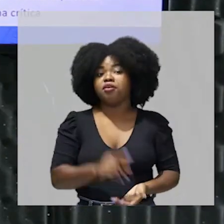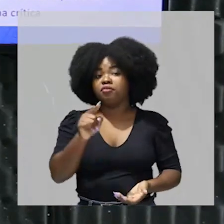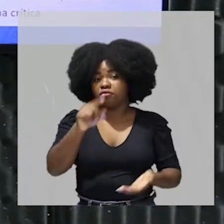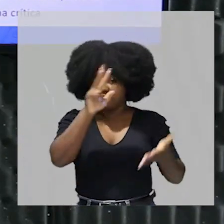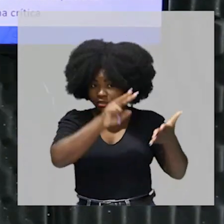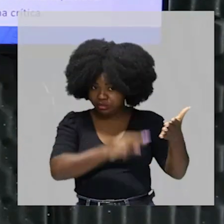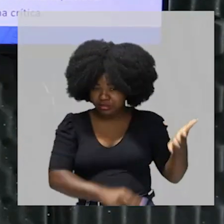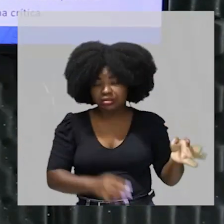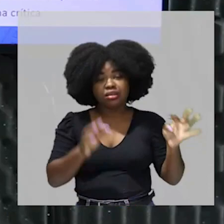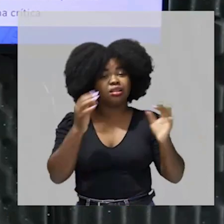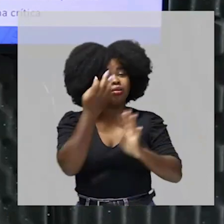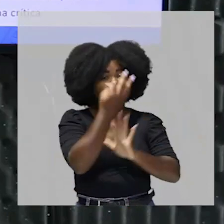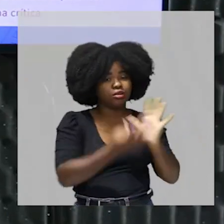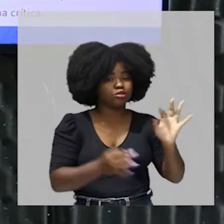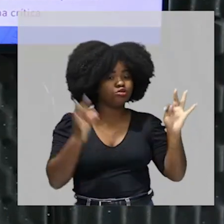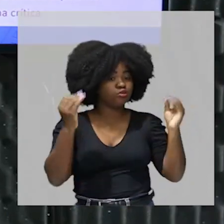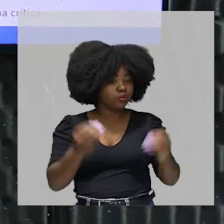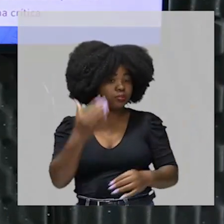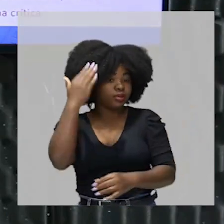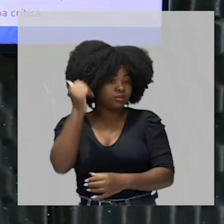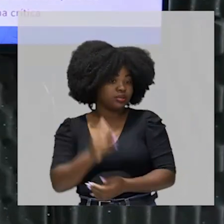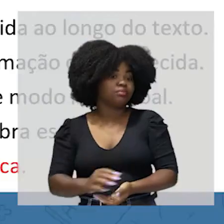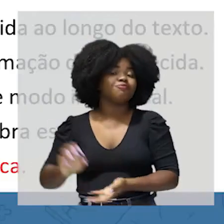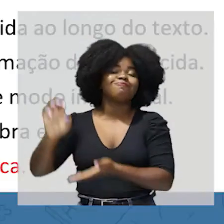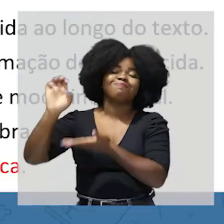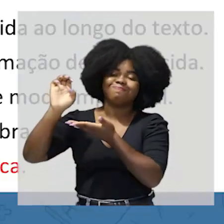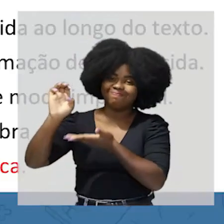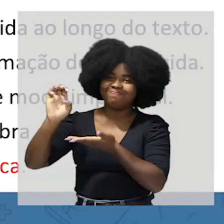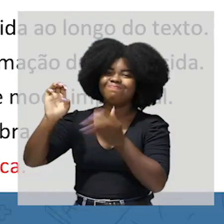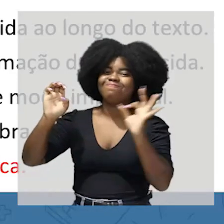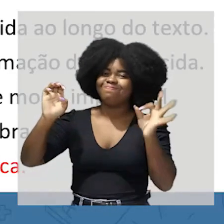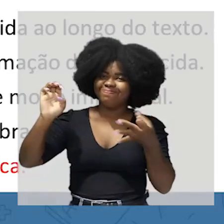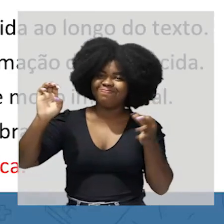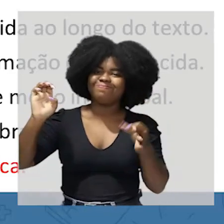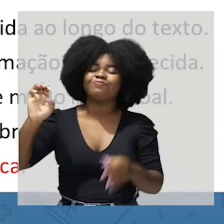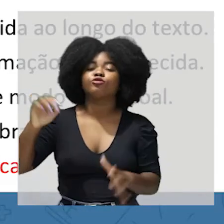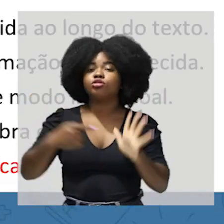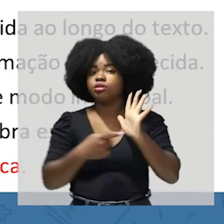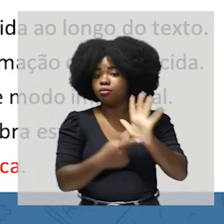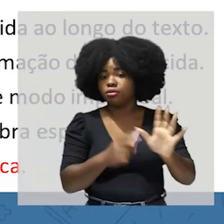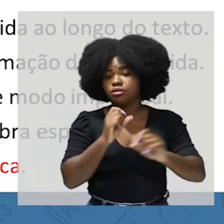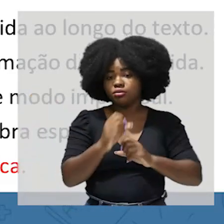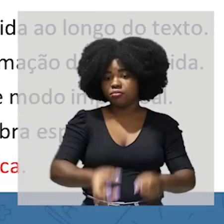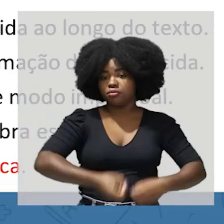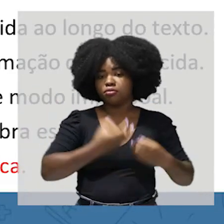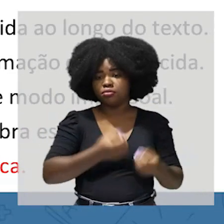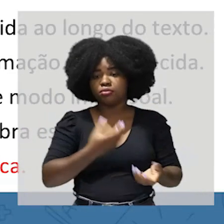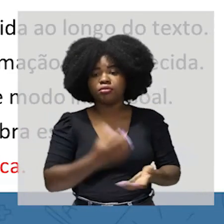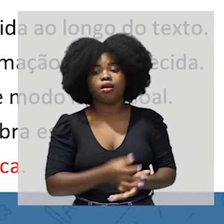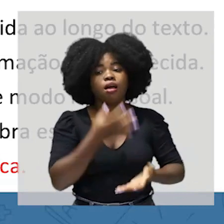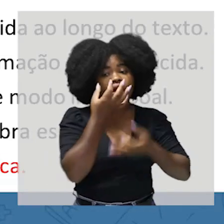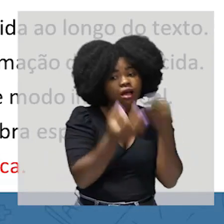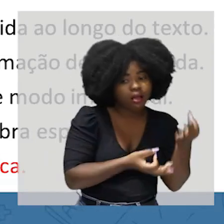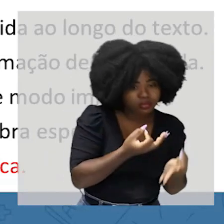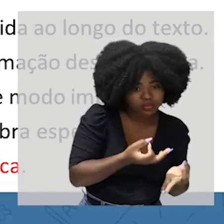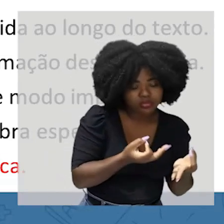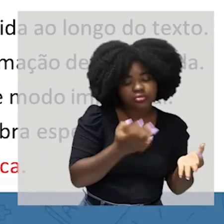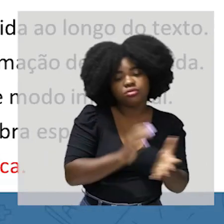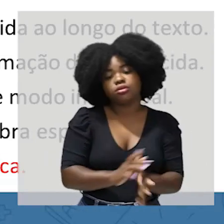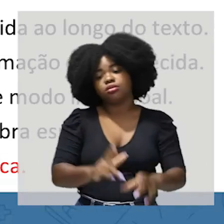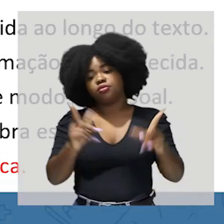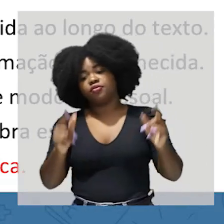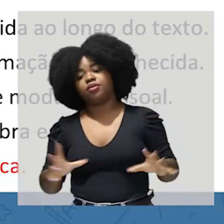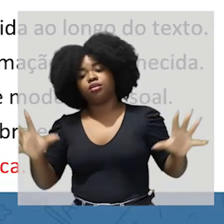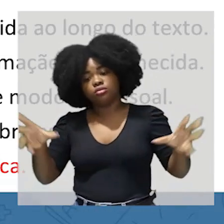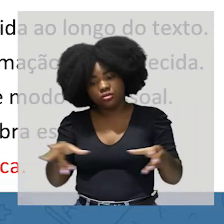o texto todo para saber que isso é uma resenha porque apresenta uma produção intelectual de forma crítica que é a diferença do